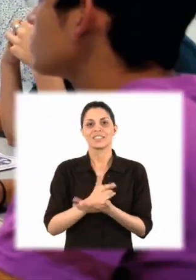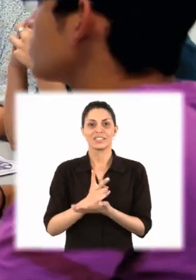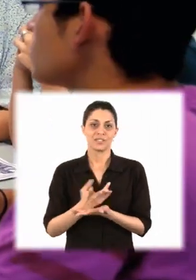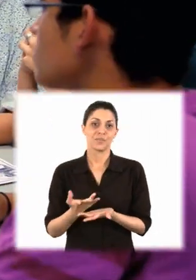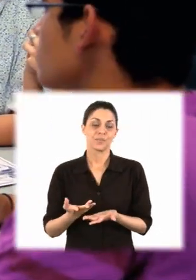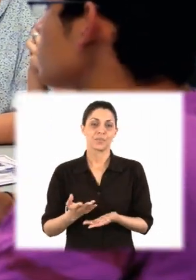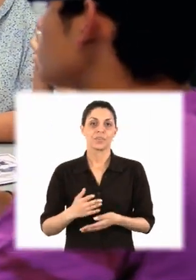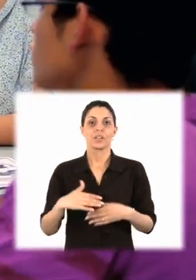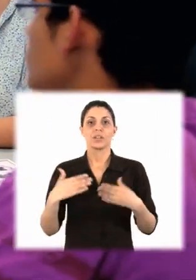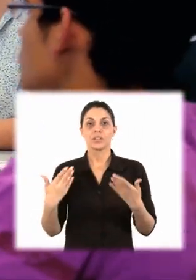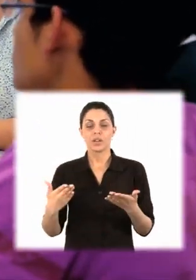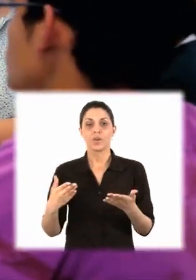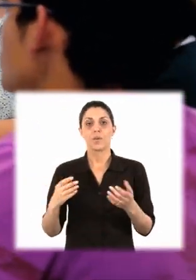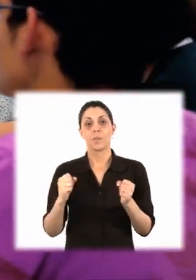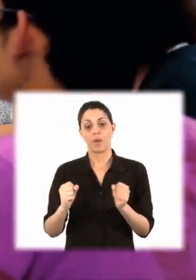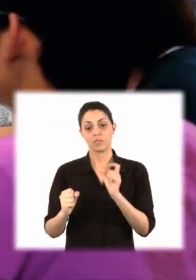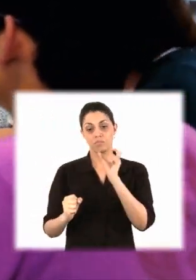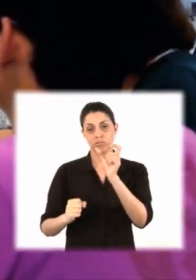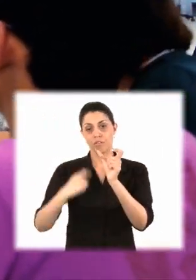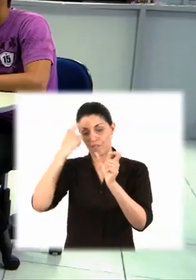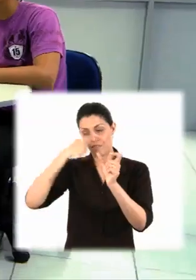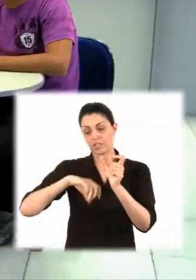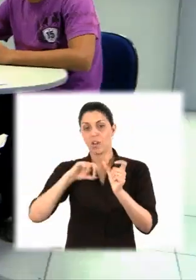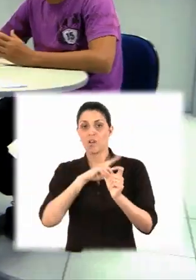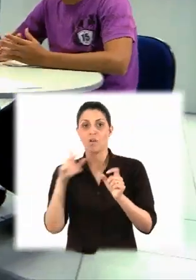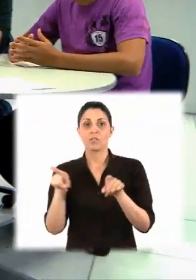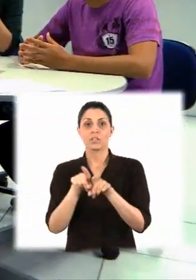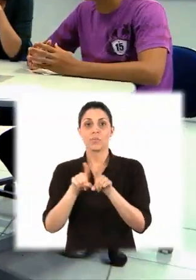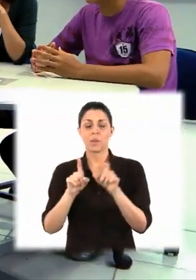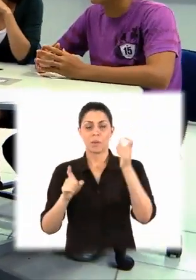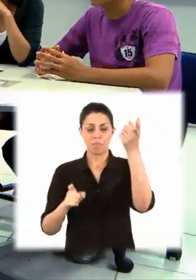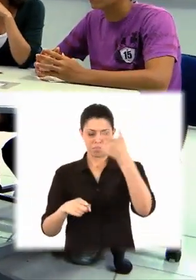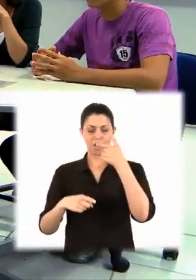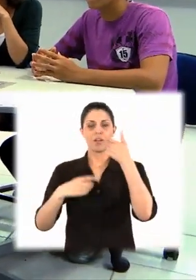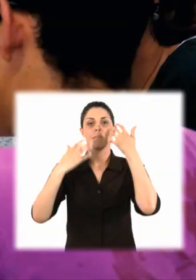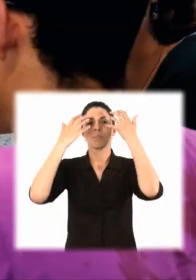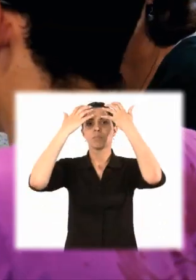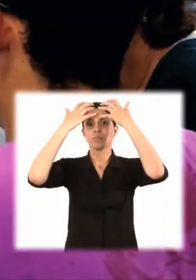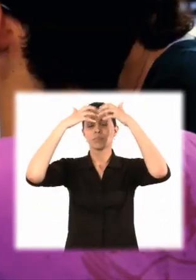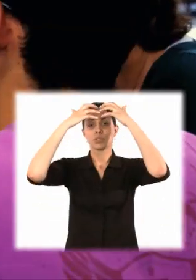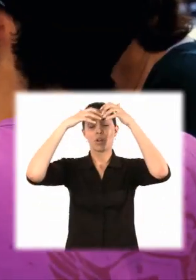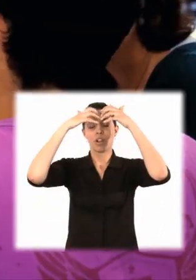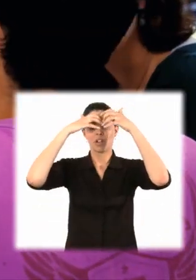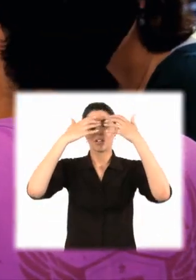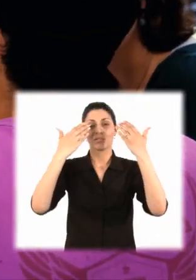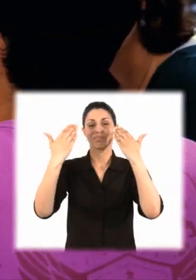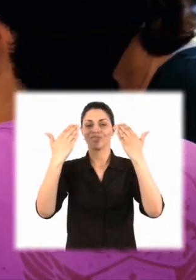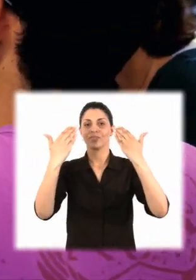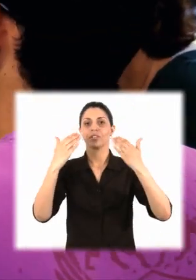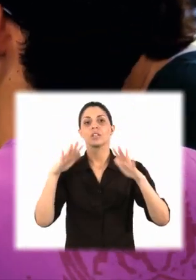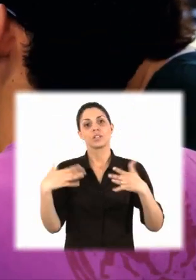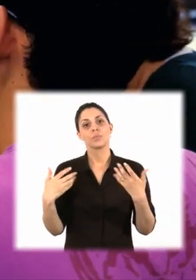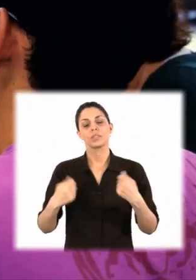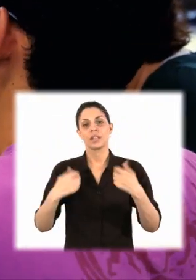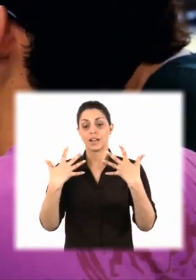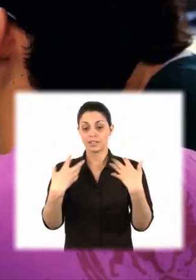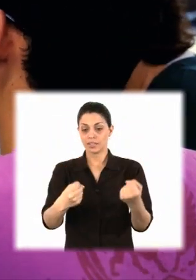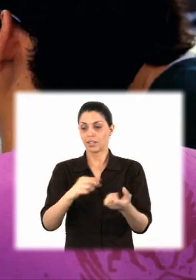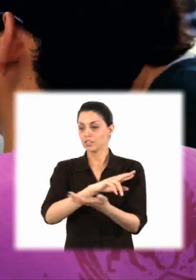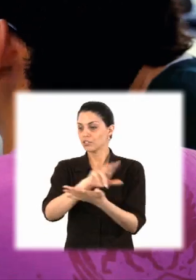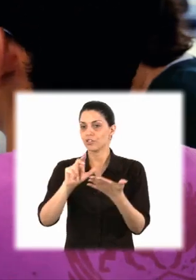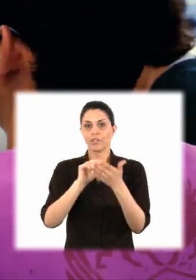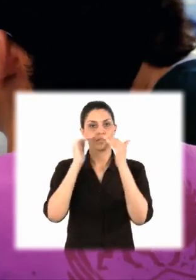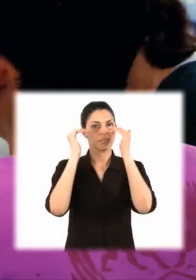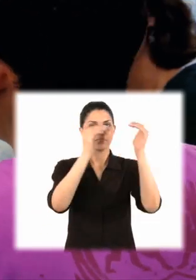O bullying pode ser, portanto, tanto ofensa física quanto ofensa também psicológica. A gente pode resumir isso tudo em aceitar as diferenças e